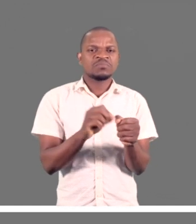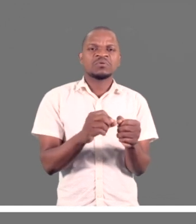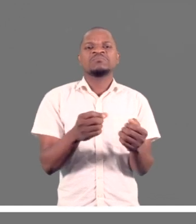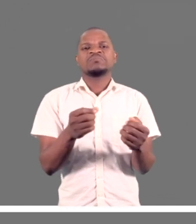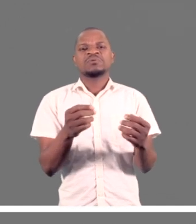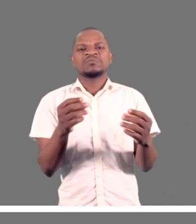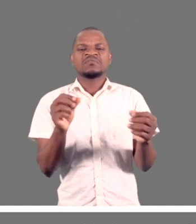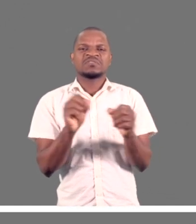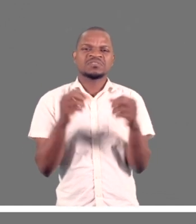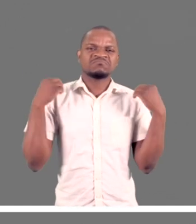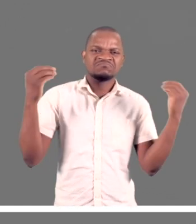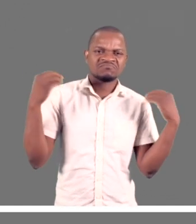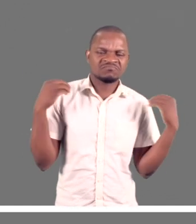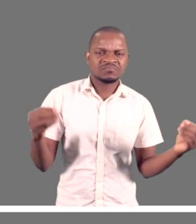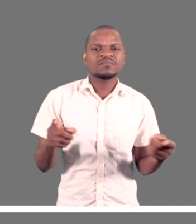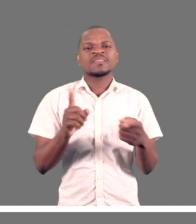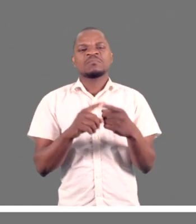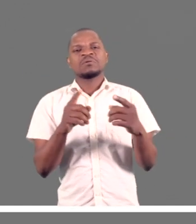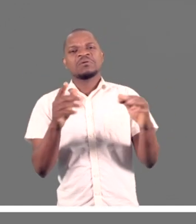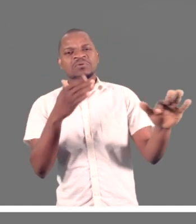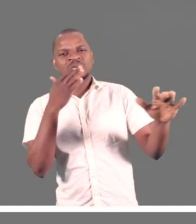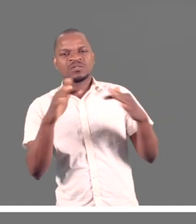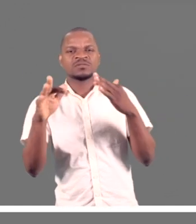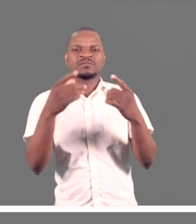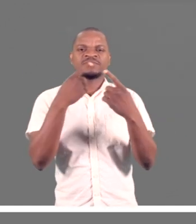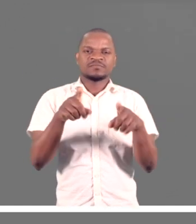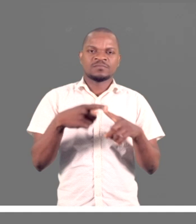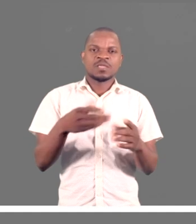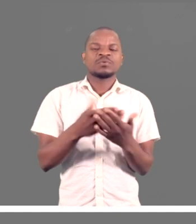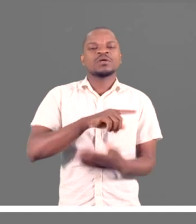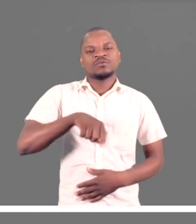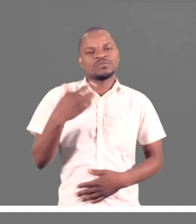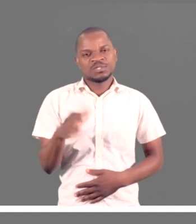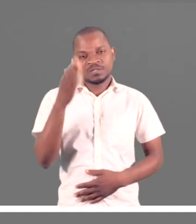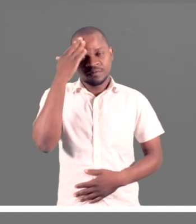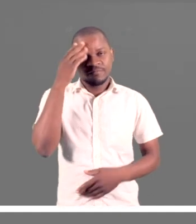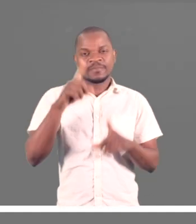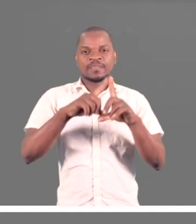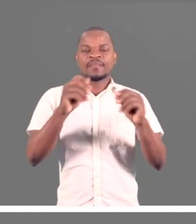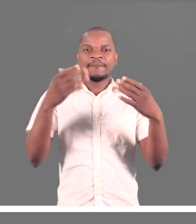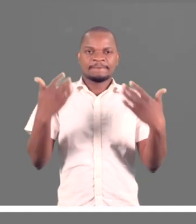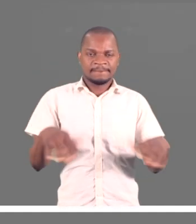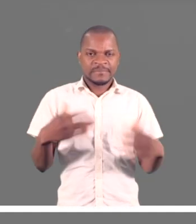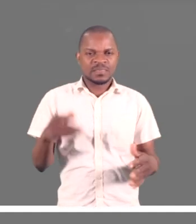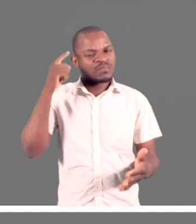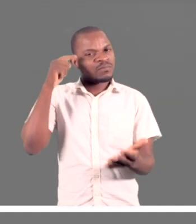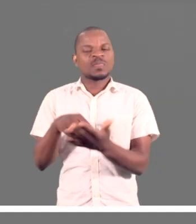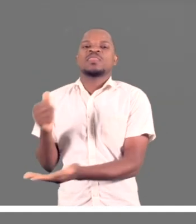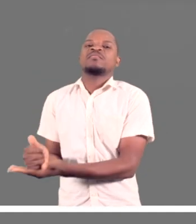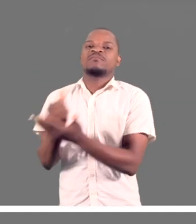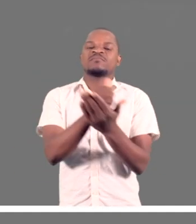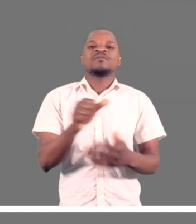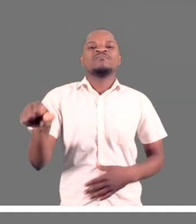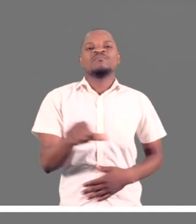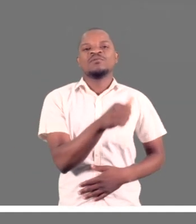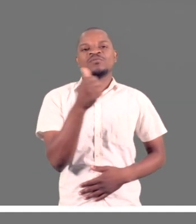ginástica com eles, cantando. Porque sabemos que o brincar cura. E o nosso tema é o brincar